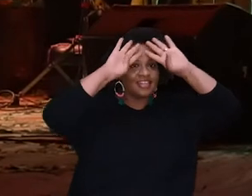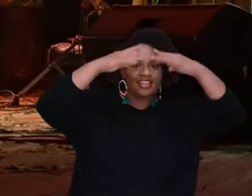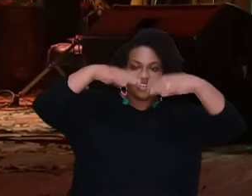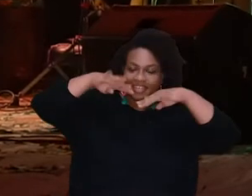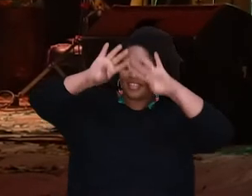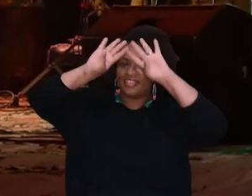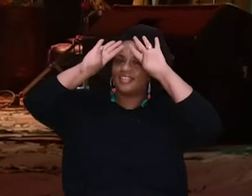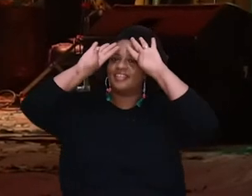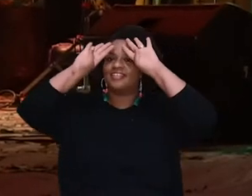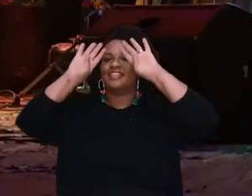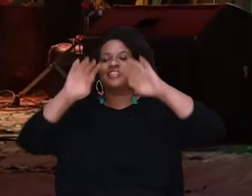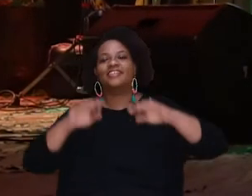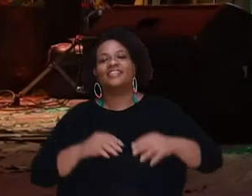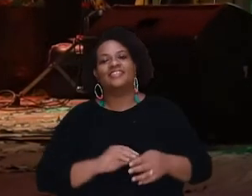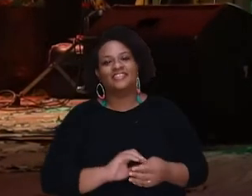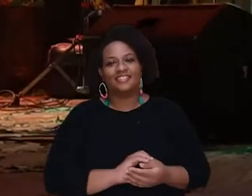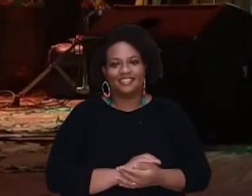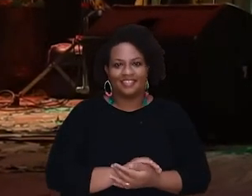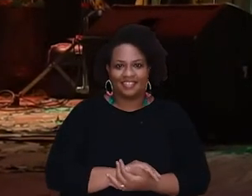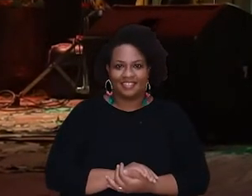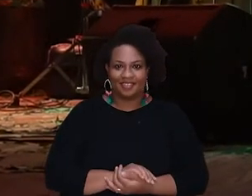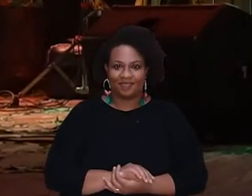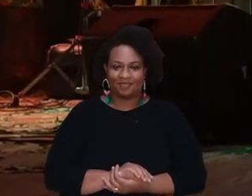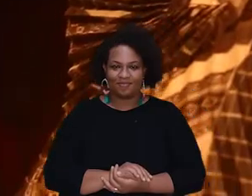Odé, Odé Arerê.